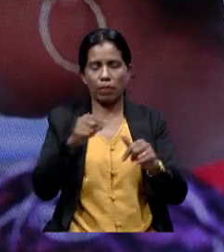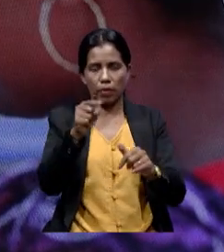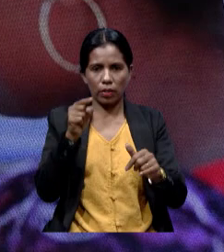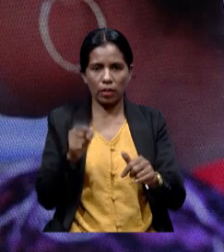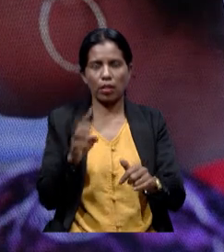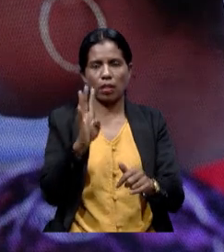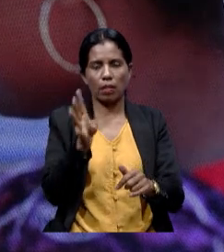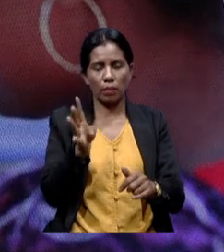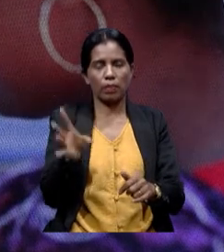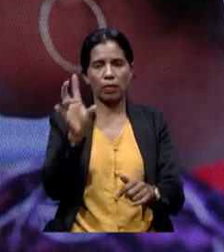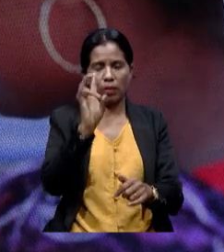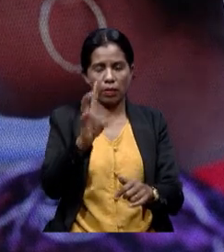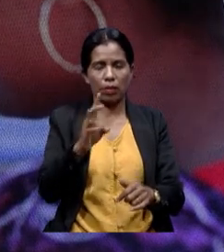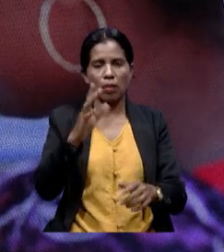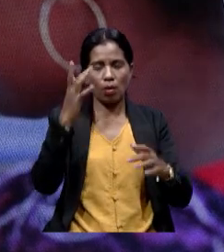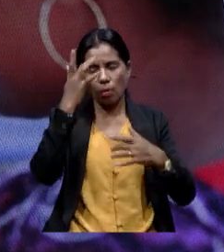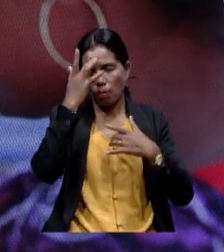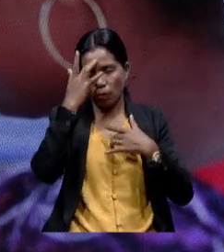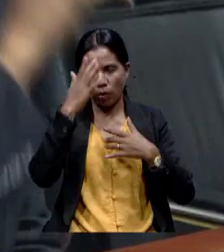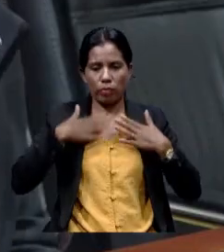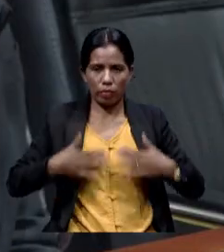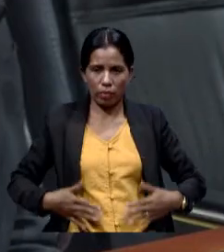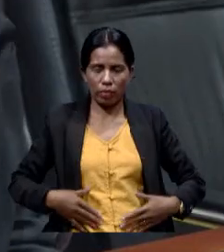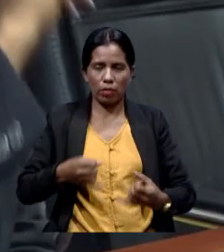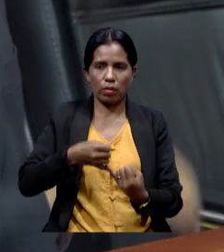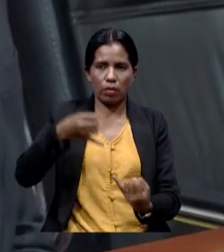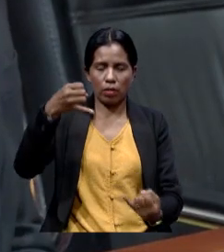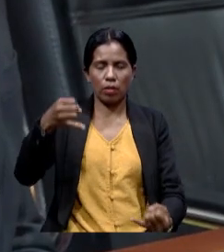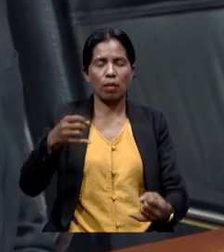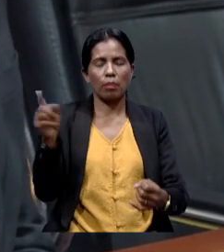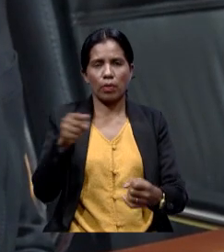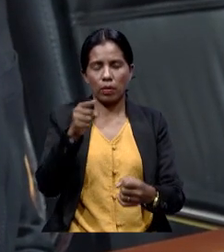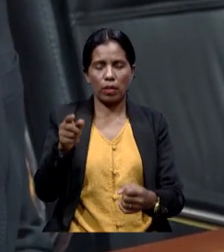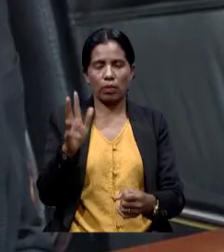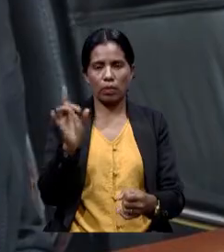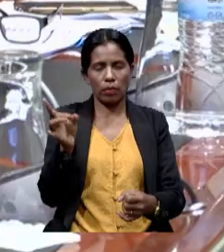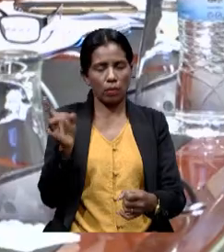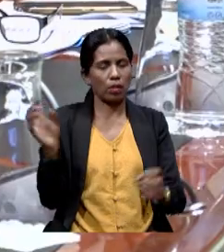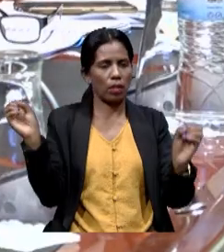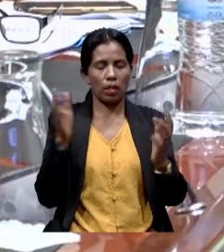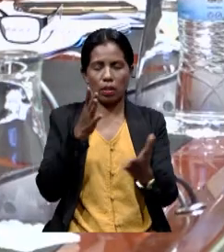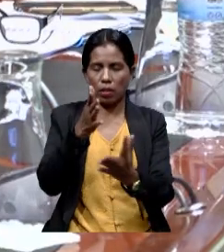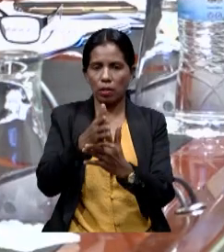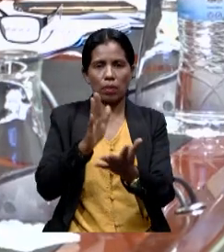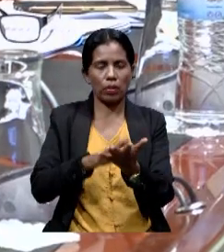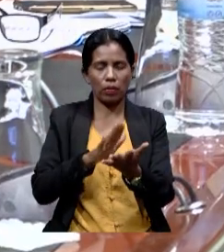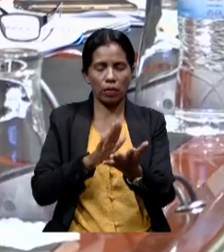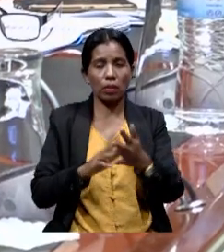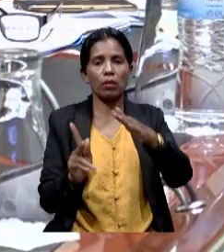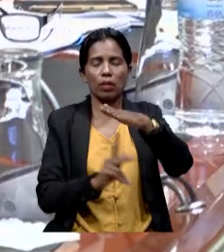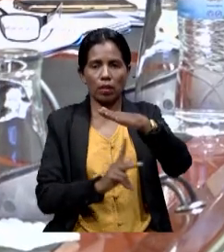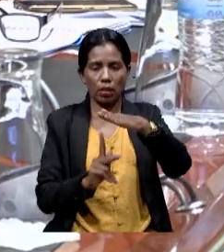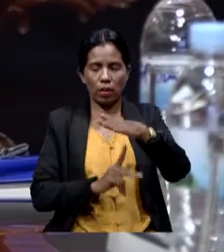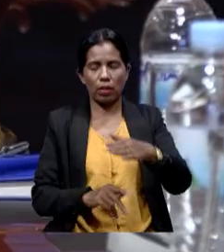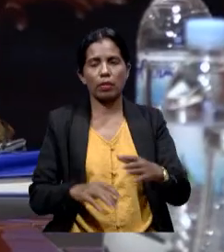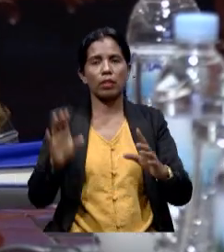nulo recinhito, sofre má nutrição, no por cento hito nulo, la acessa a educação pré-escolar. Chefe de Estado se